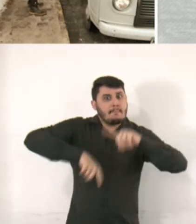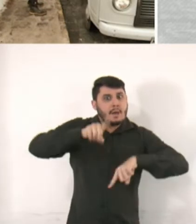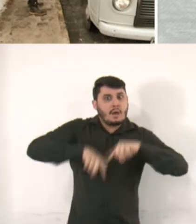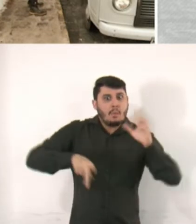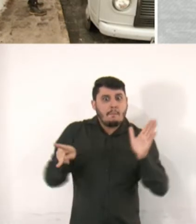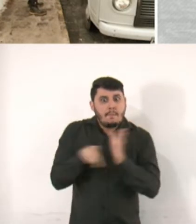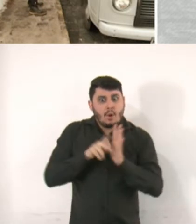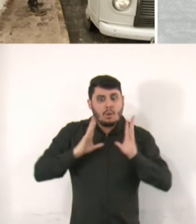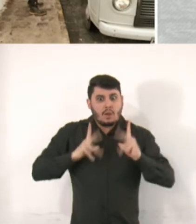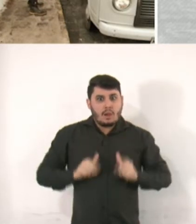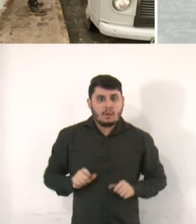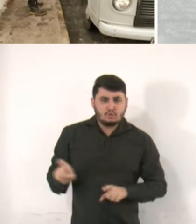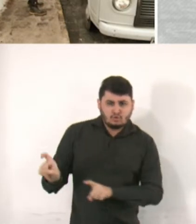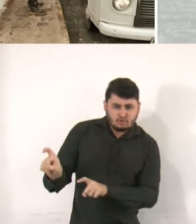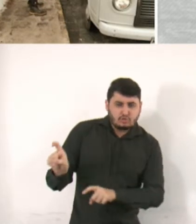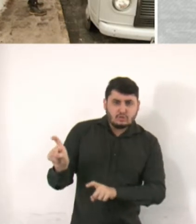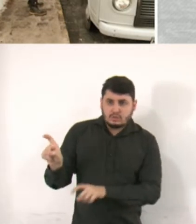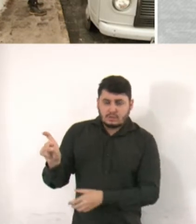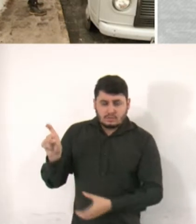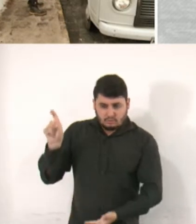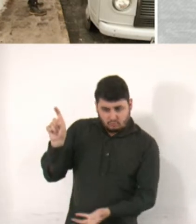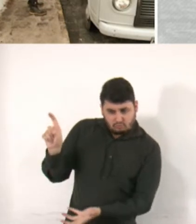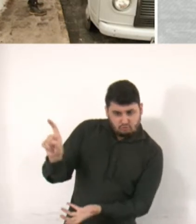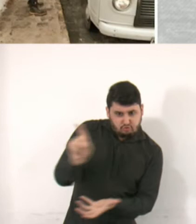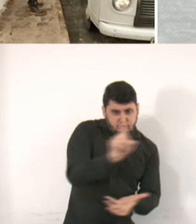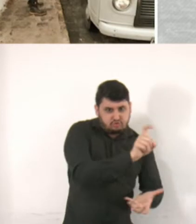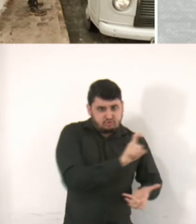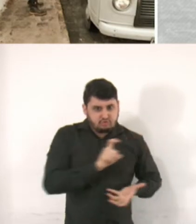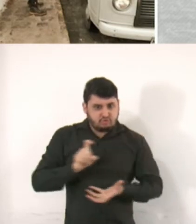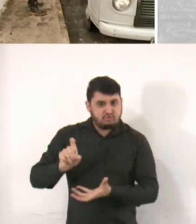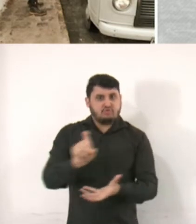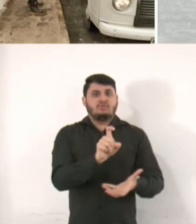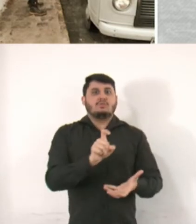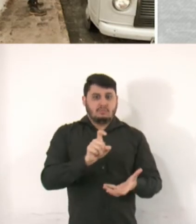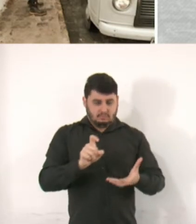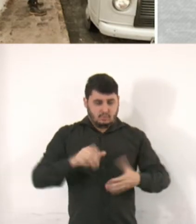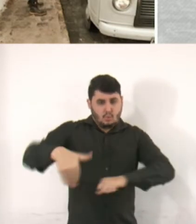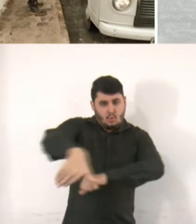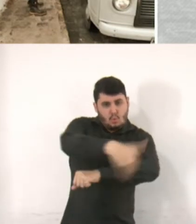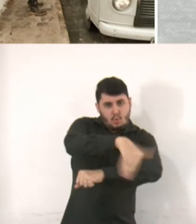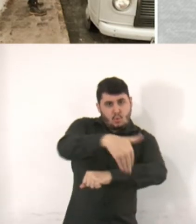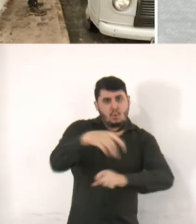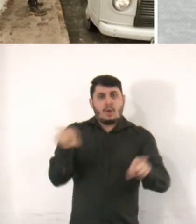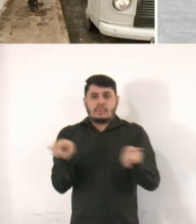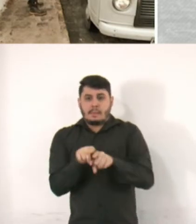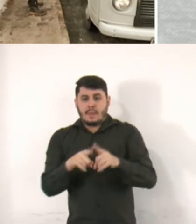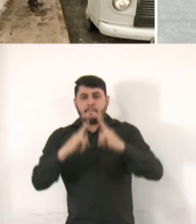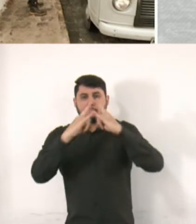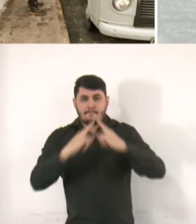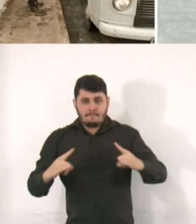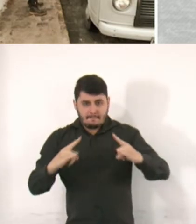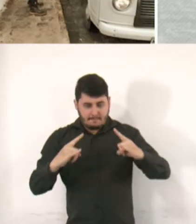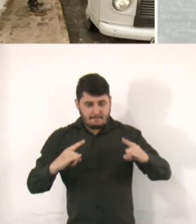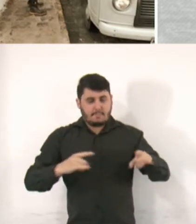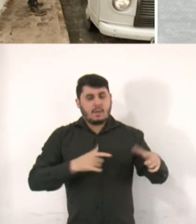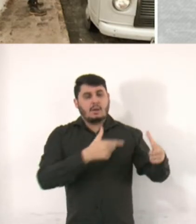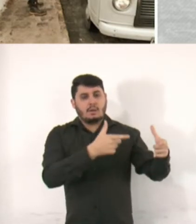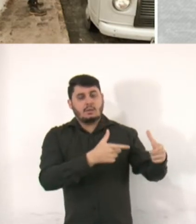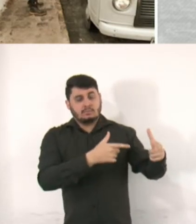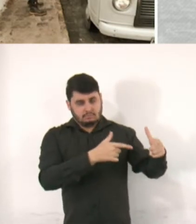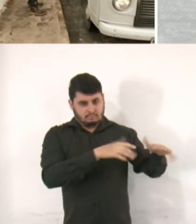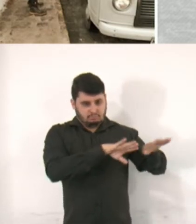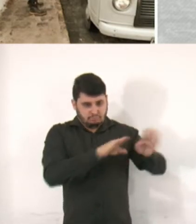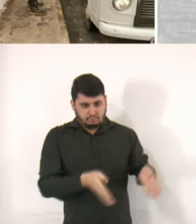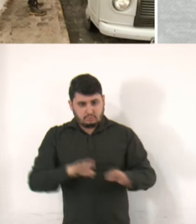mecânica nos principais corredores, bancos da feira, as vias públicas e os mobiliários urbanos, como também o reforço com a instalação